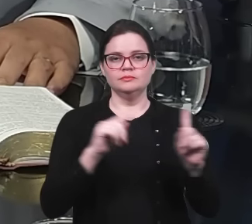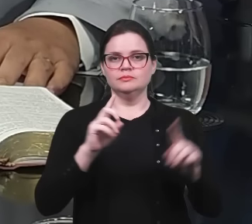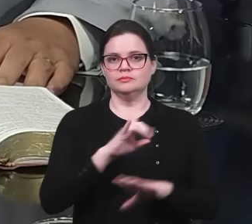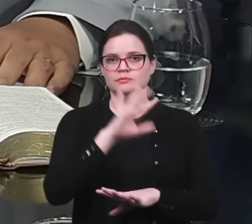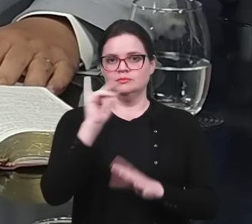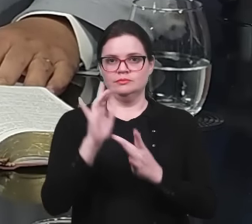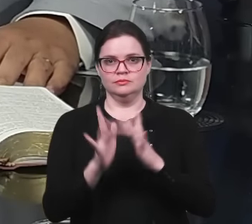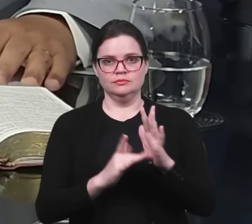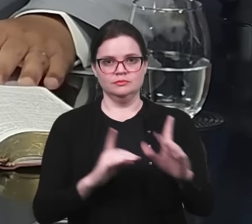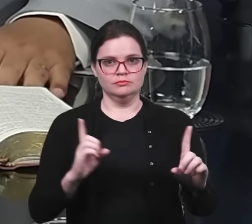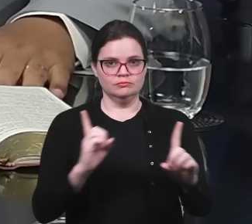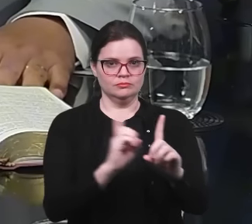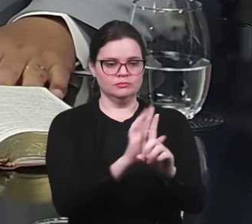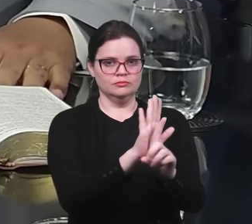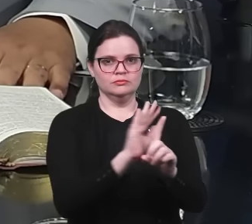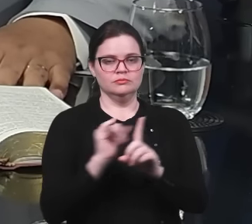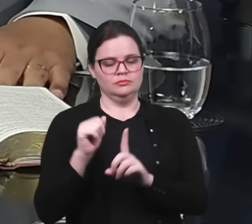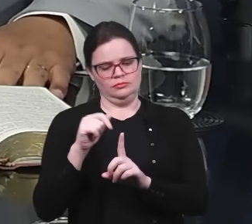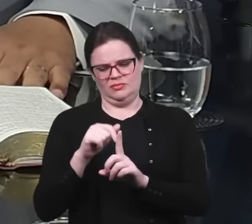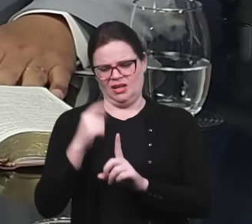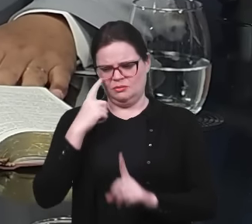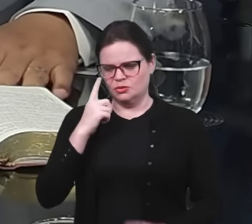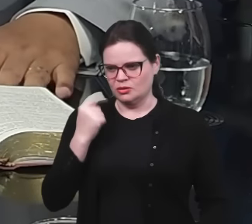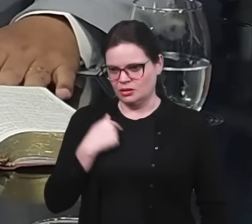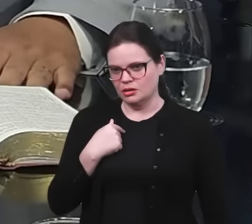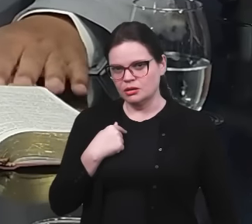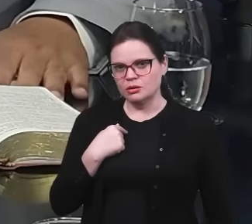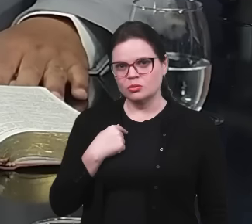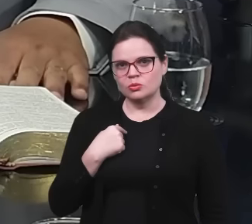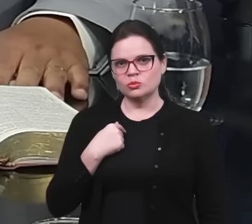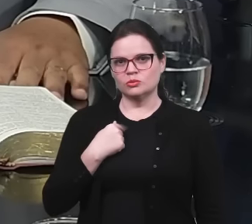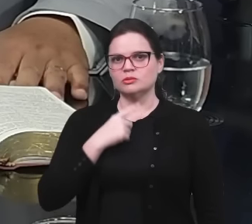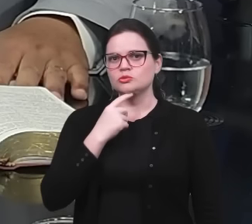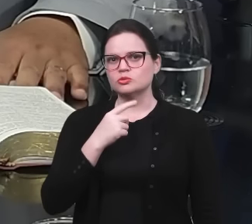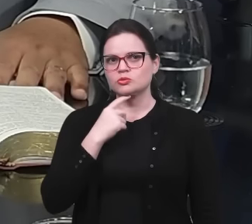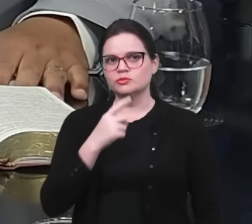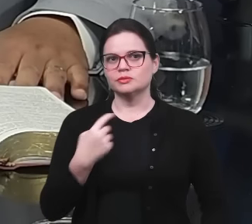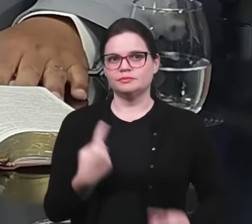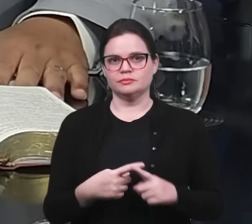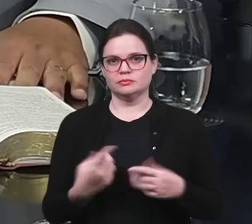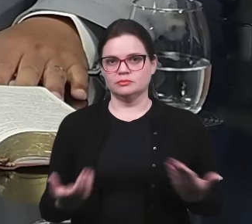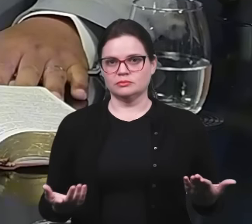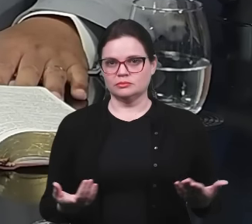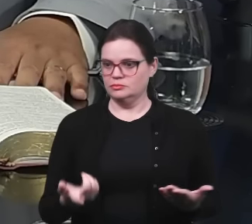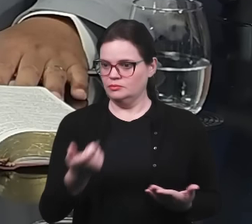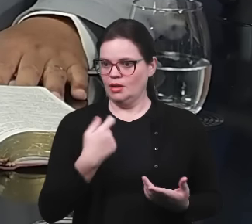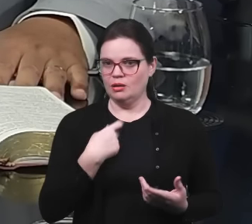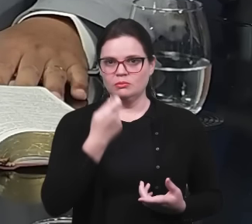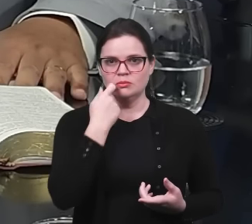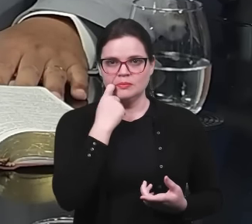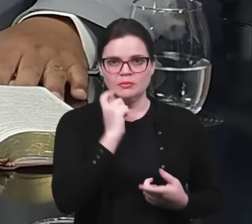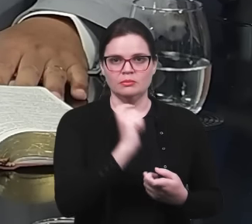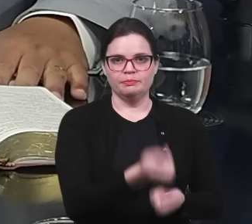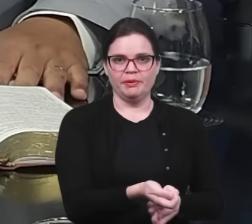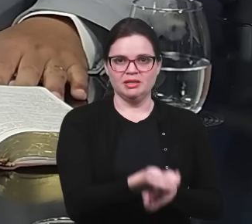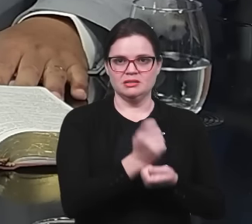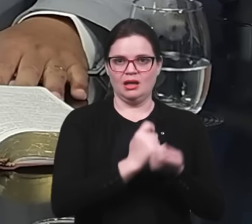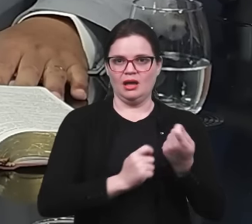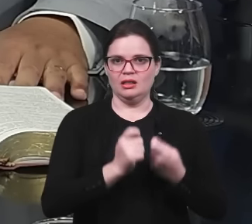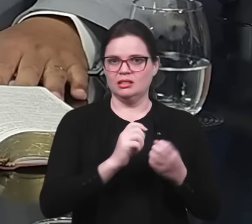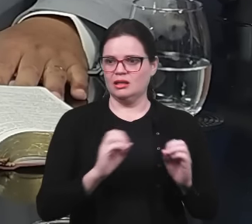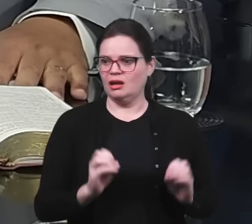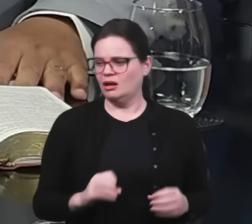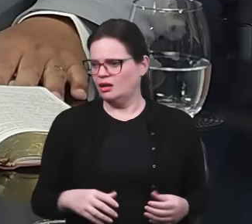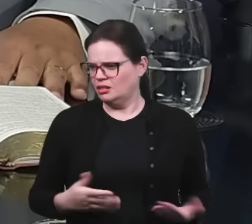dele, ele mesmo duvidou, porque ele não tinha pescado nada. E Jesus dá